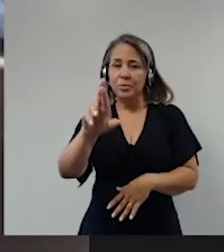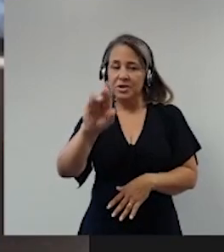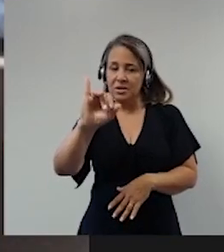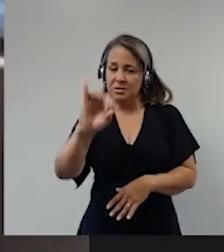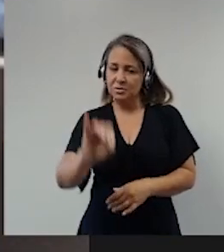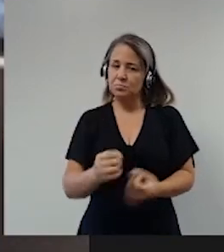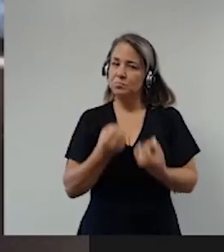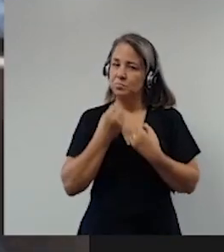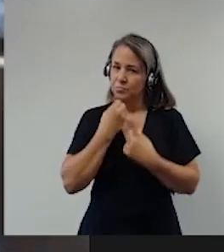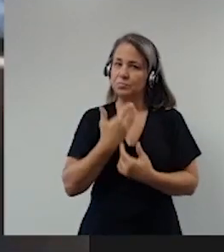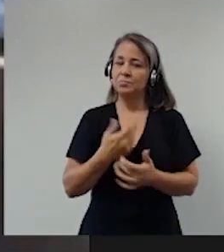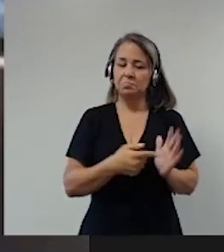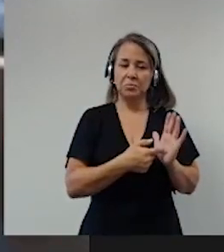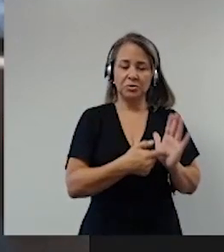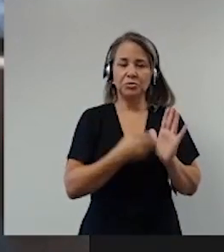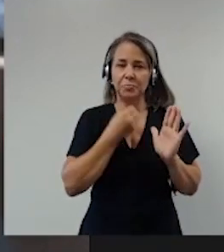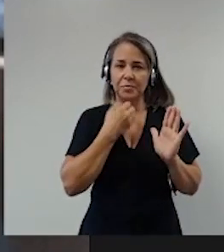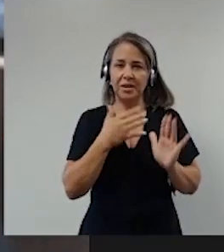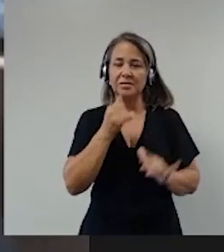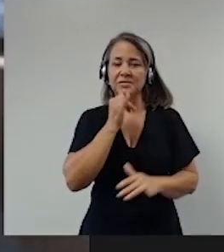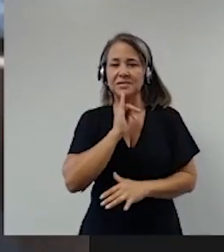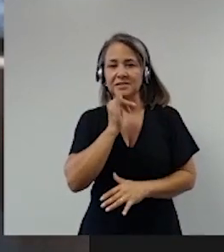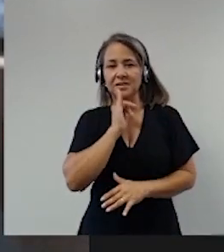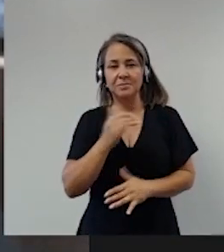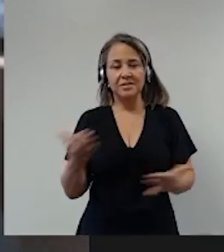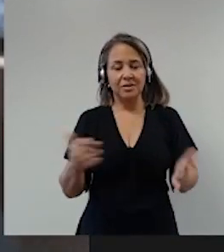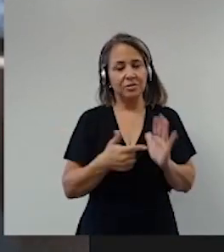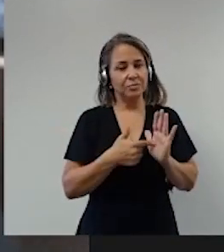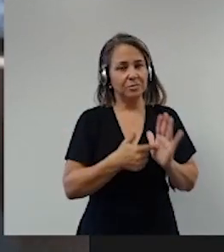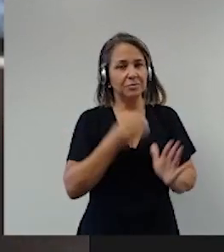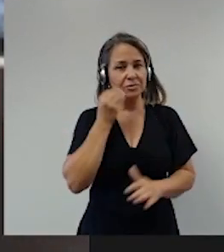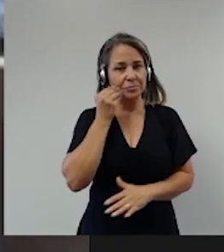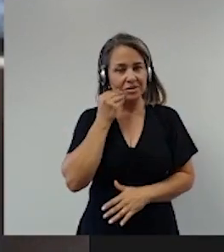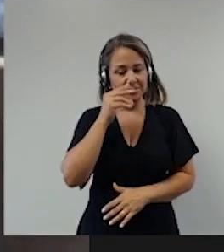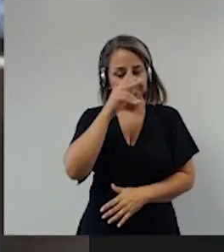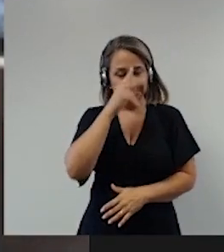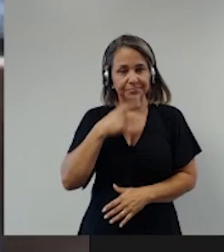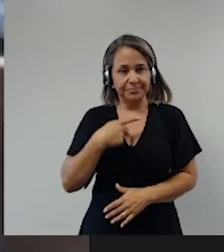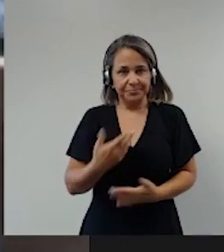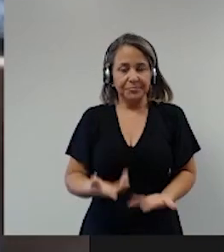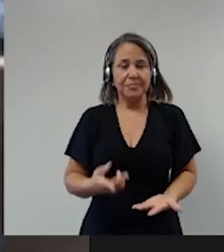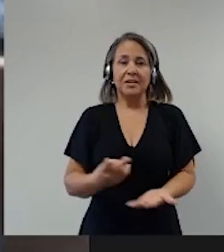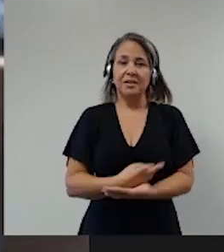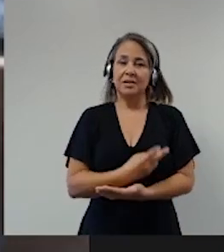alguns exemplos, e eu vou trazer alguma experiência própria em relação da